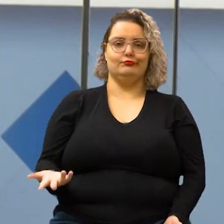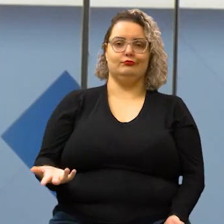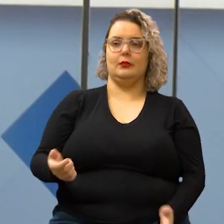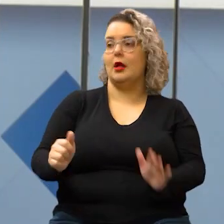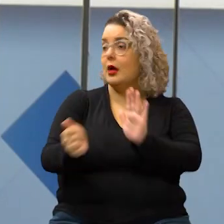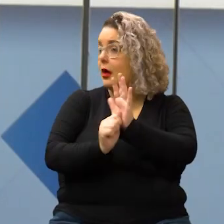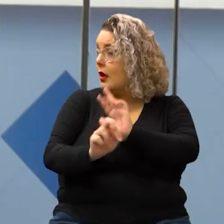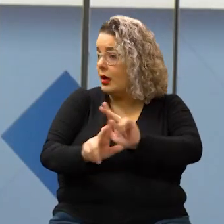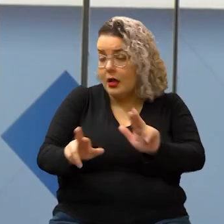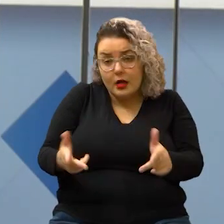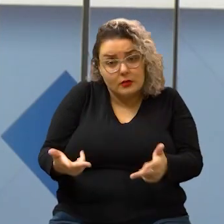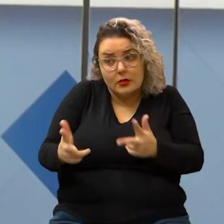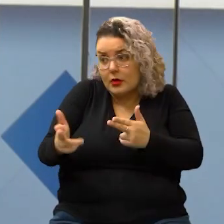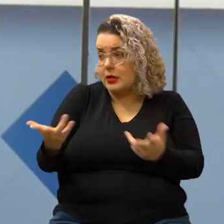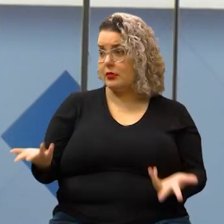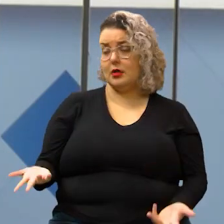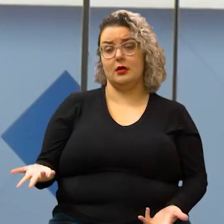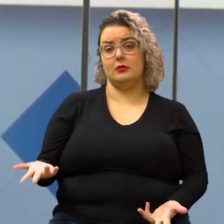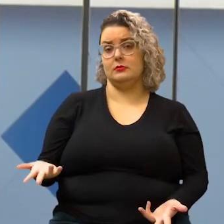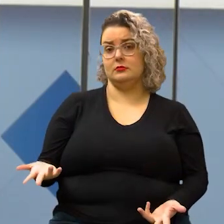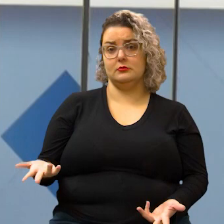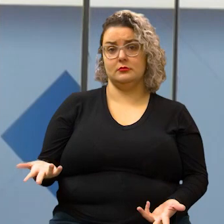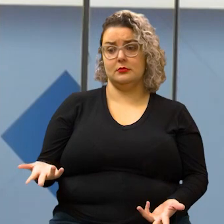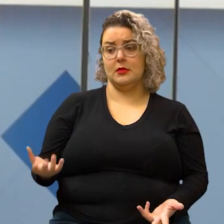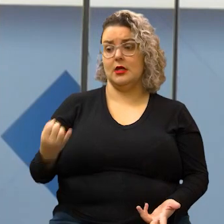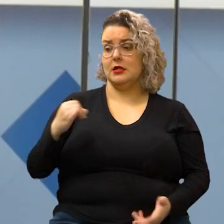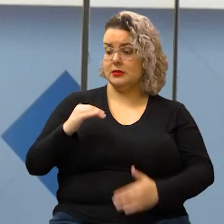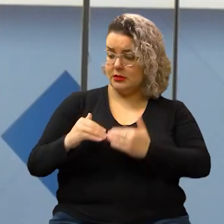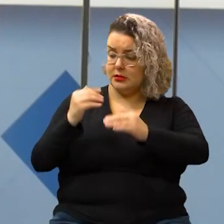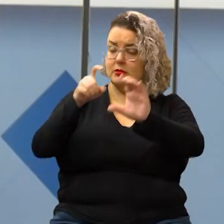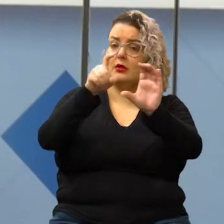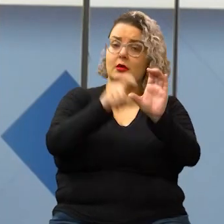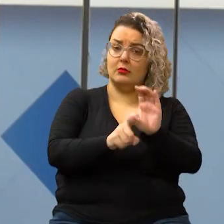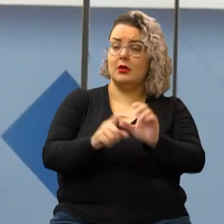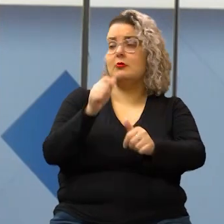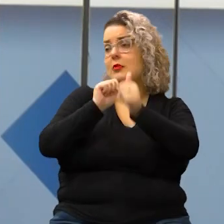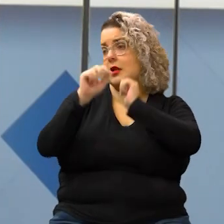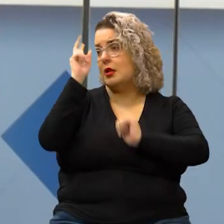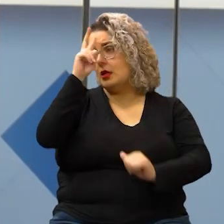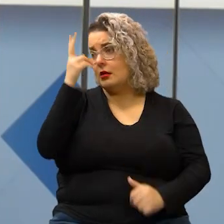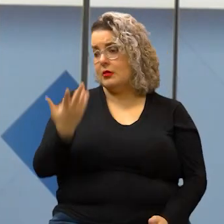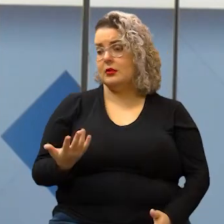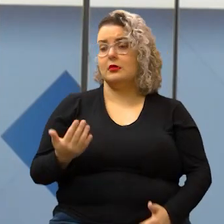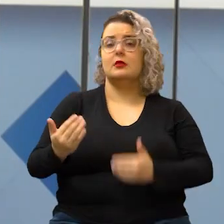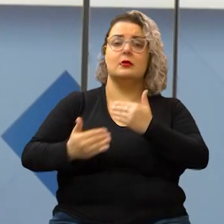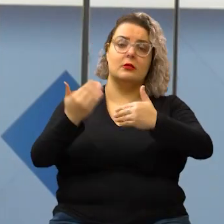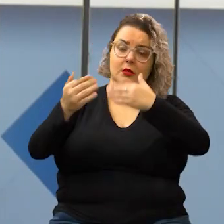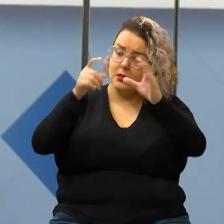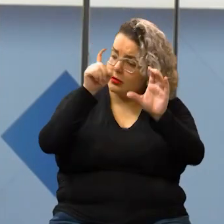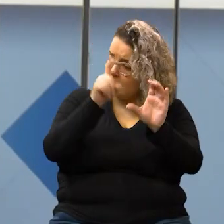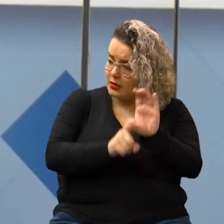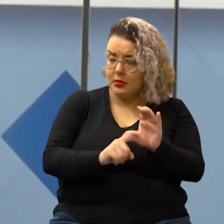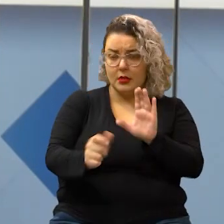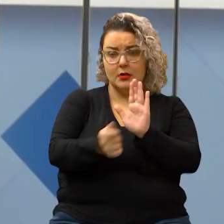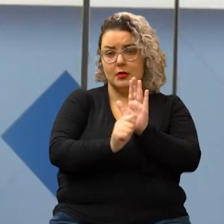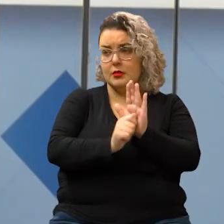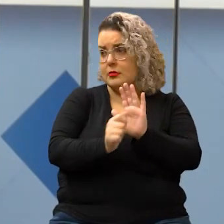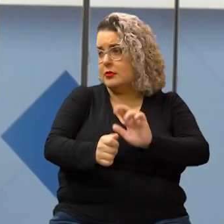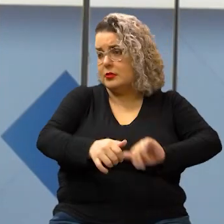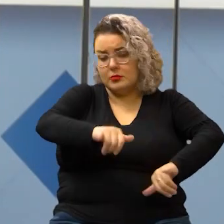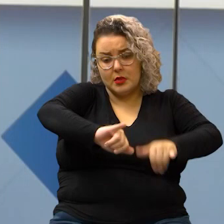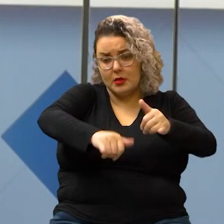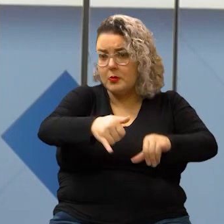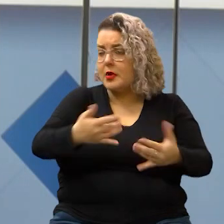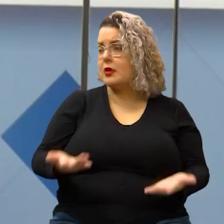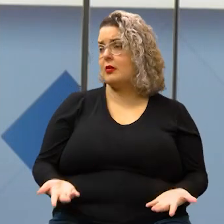álcool é droga também, né? Então, se ele desenvolveu a dependência do álcool, ele desenvolveu a dependência de uma substância, de uma